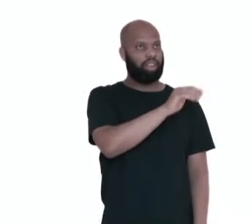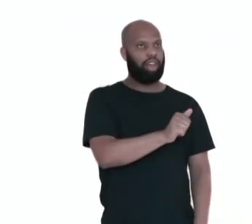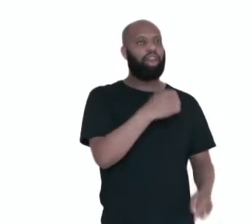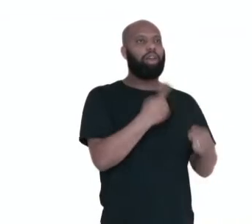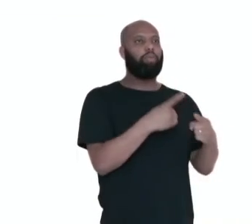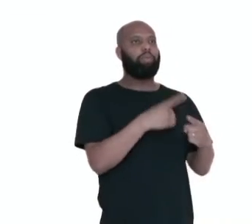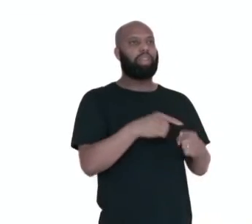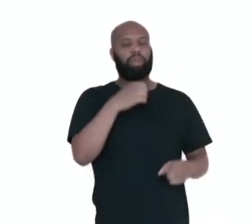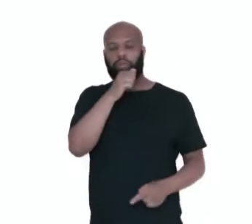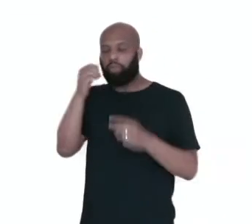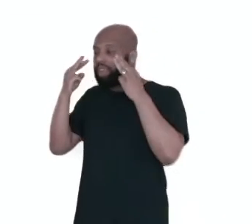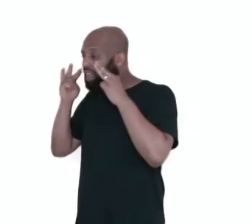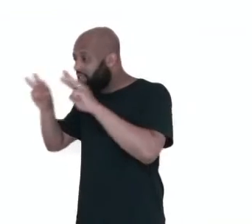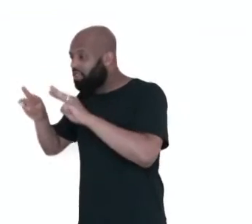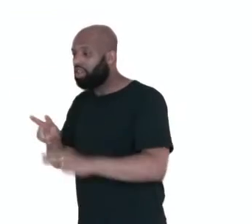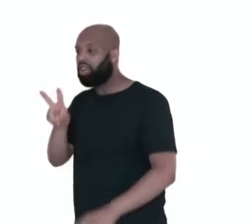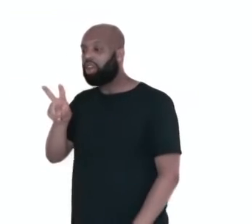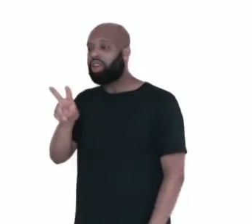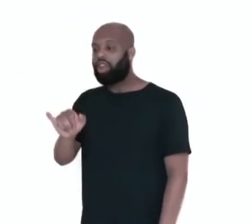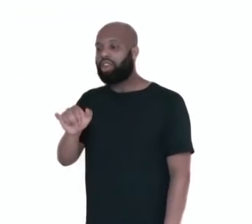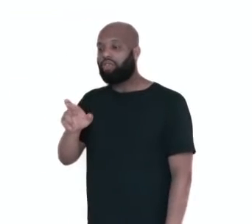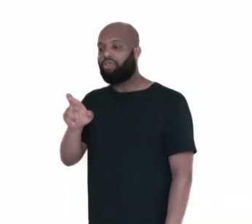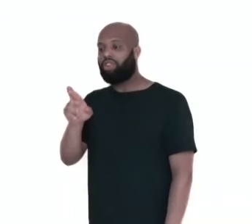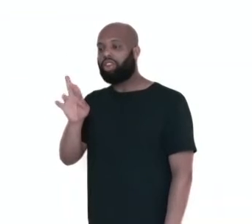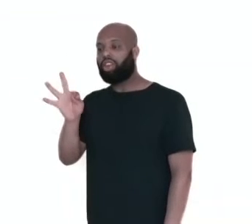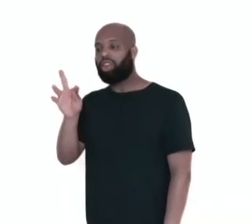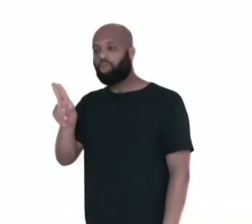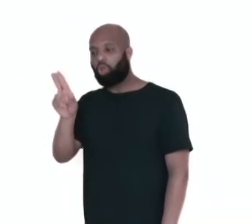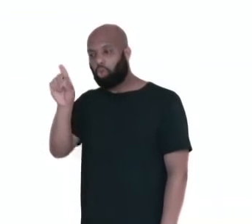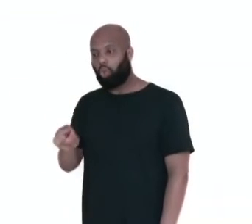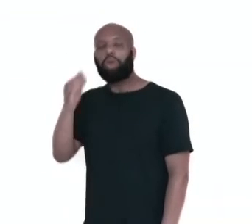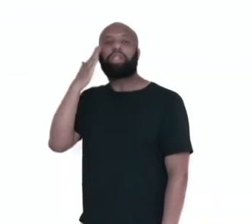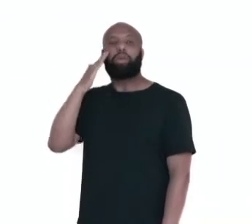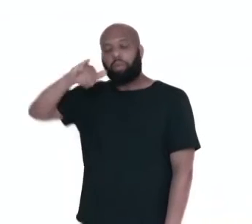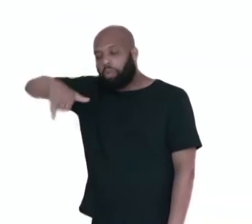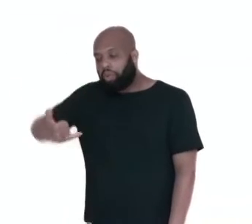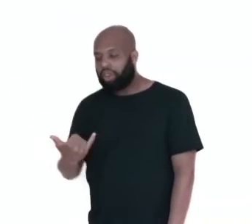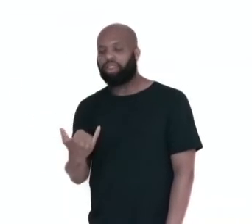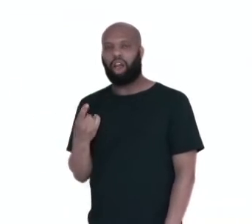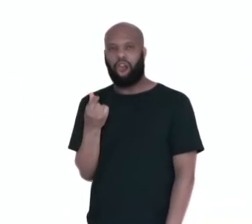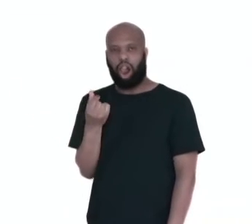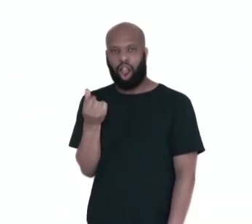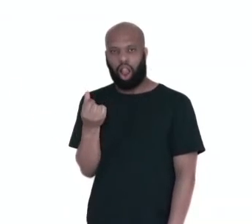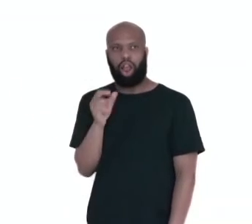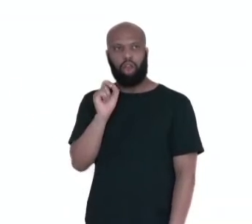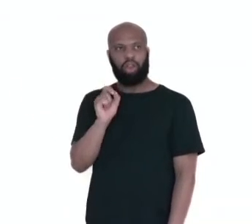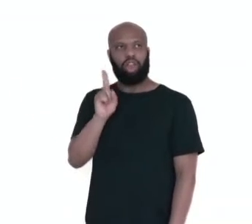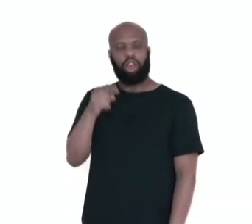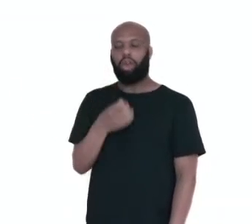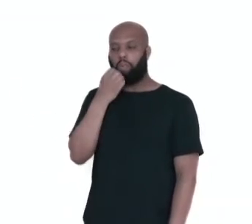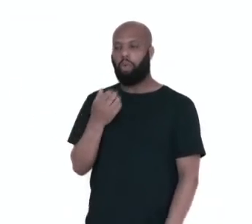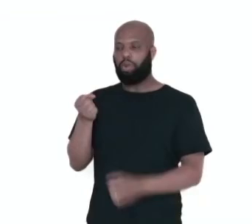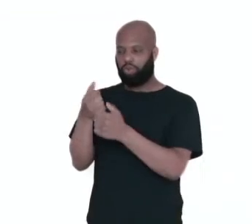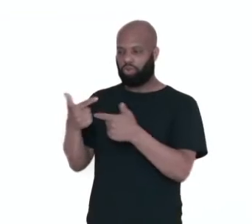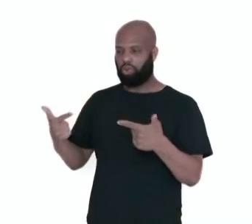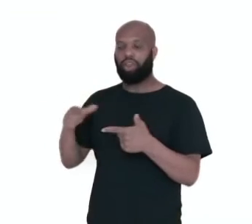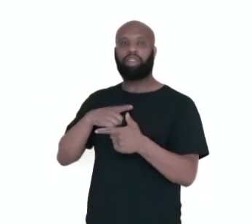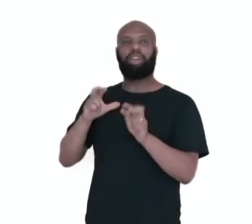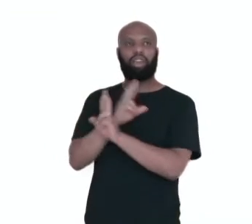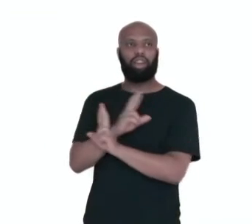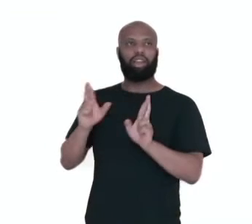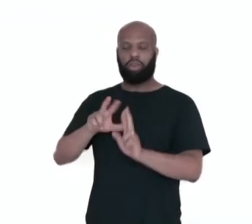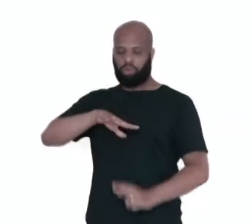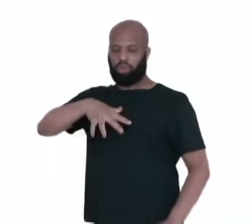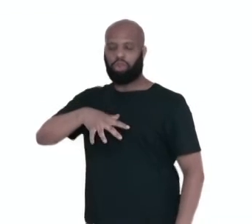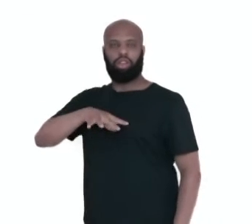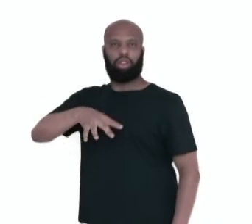para Maquiavel, a virtude é saber aproveitar a fortuna, chamada boa sorte, com ousadia